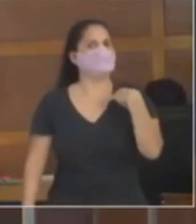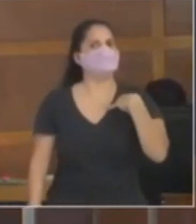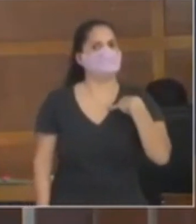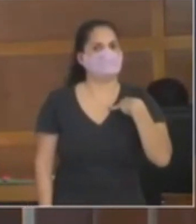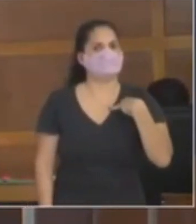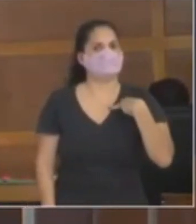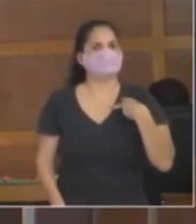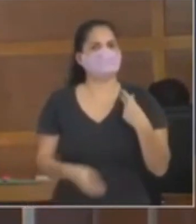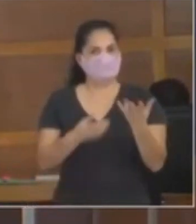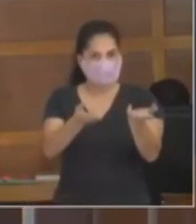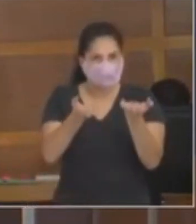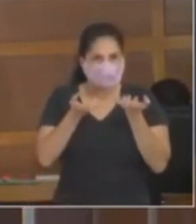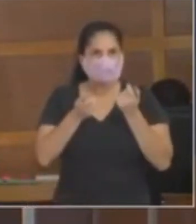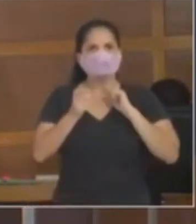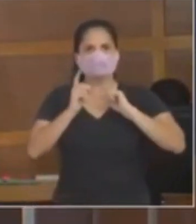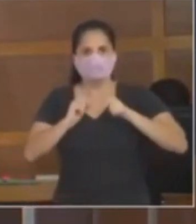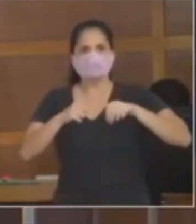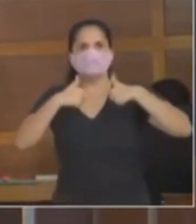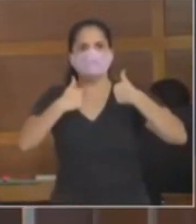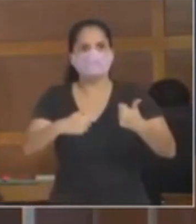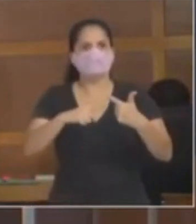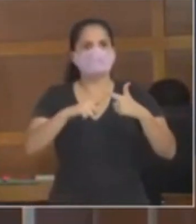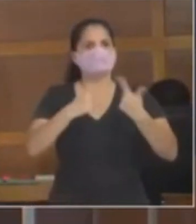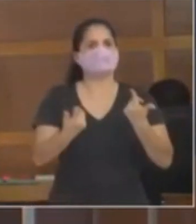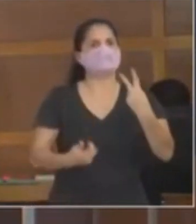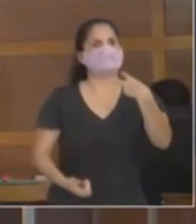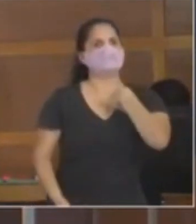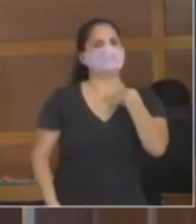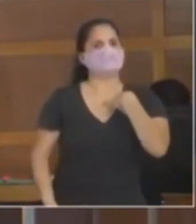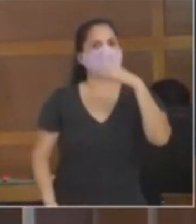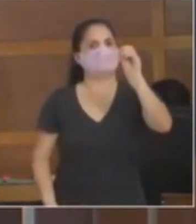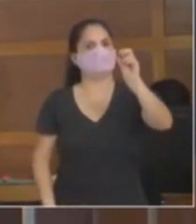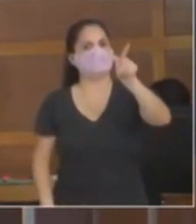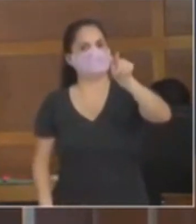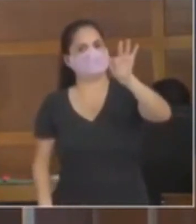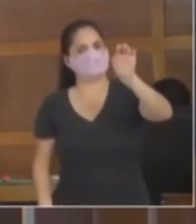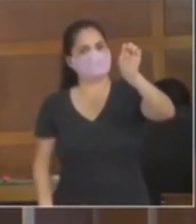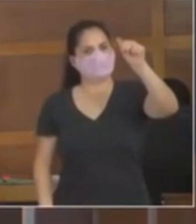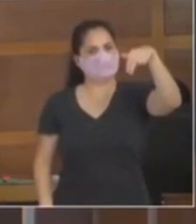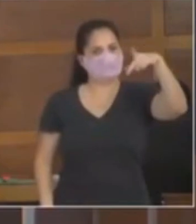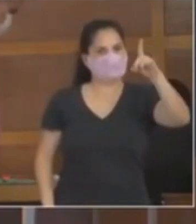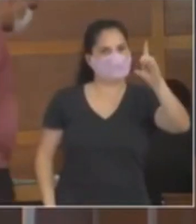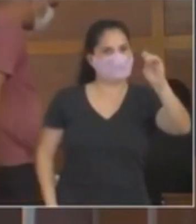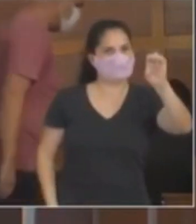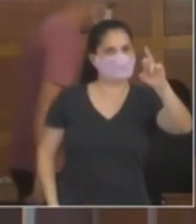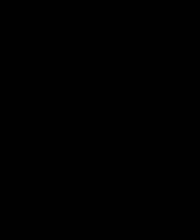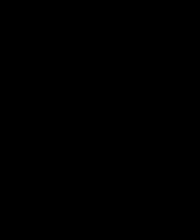manifestação pacífica? Faça, mas sem ofender as pessoas. Porque ninguém está de brincadeira, não.